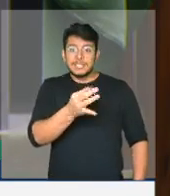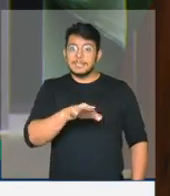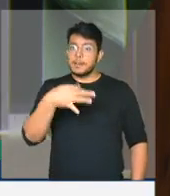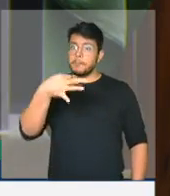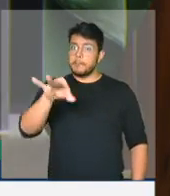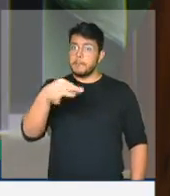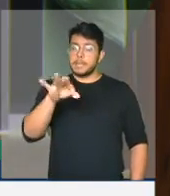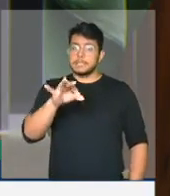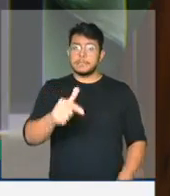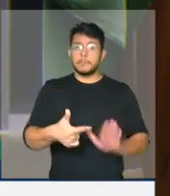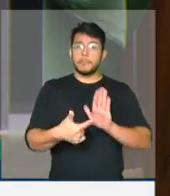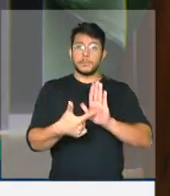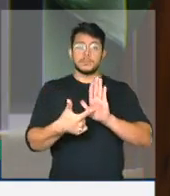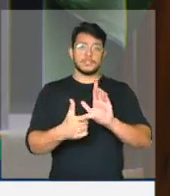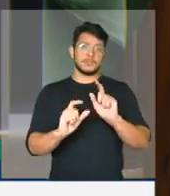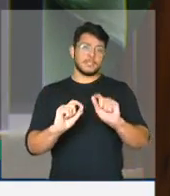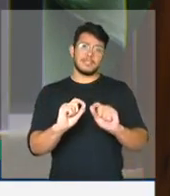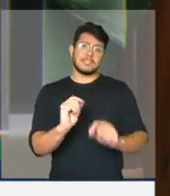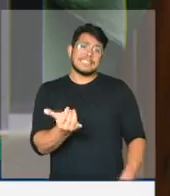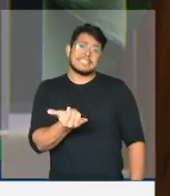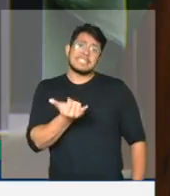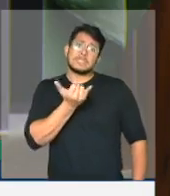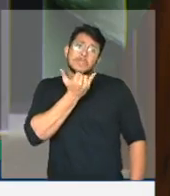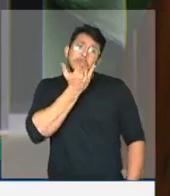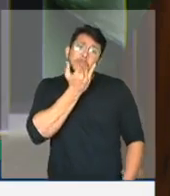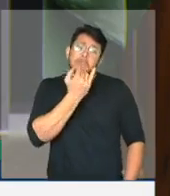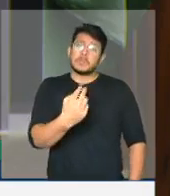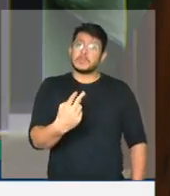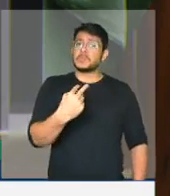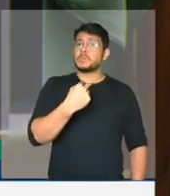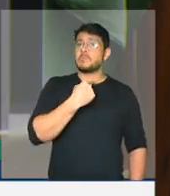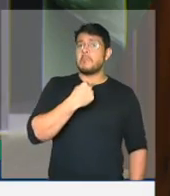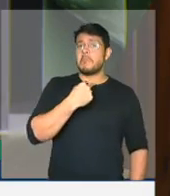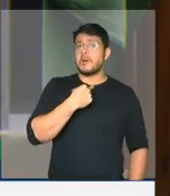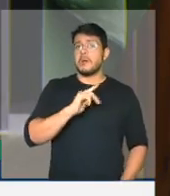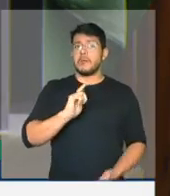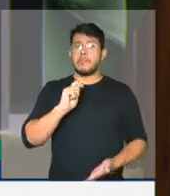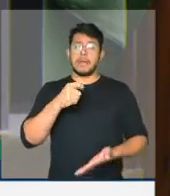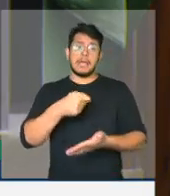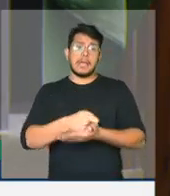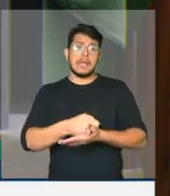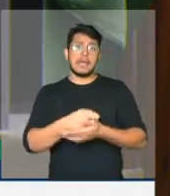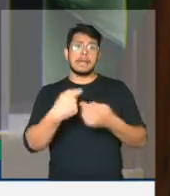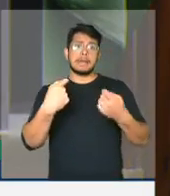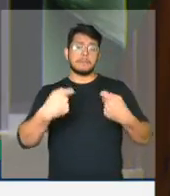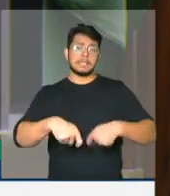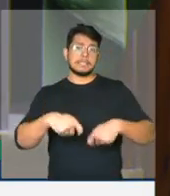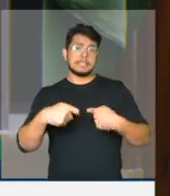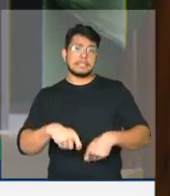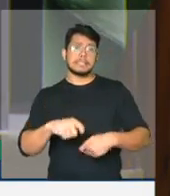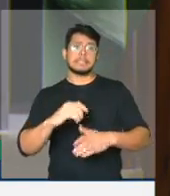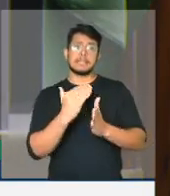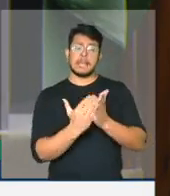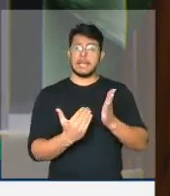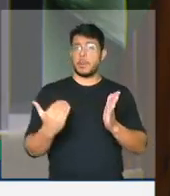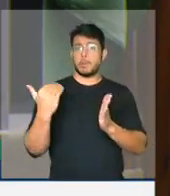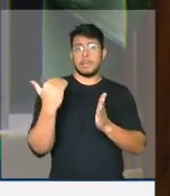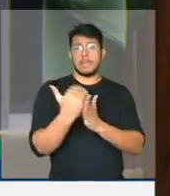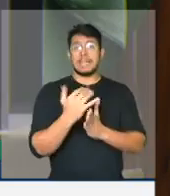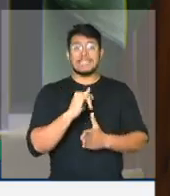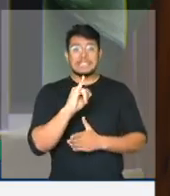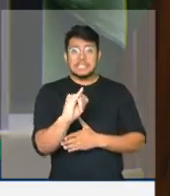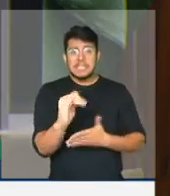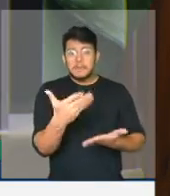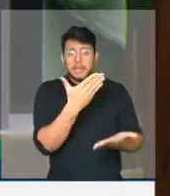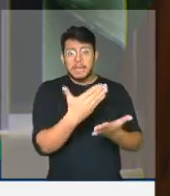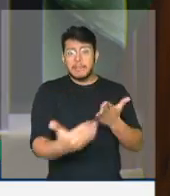não tem condições de manter as suas obrigações financeiras, caso caia o